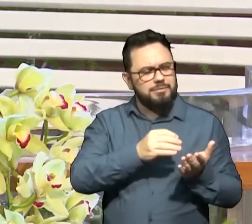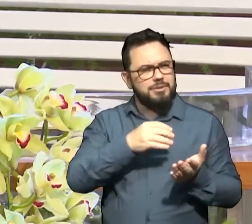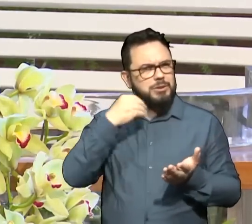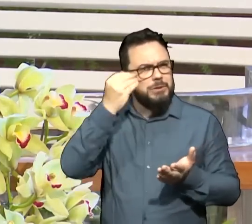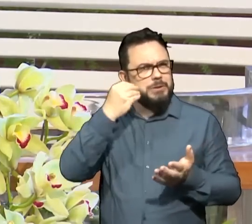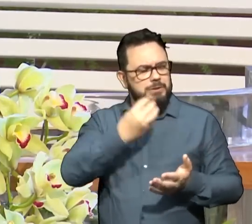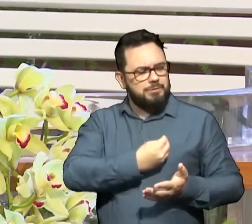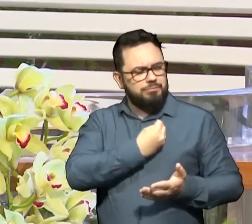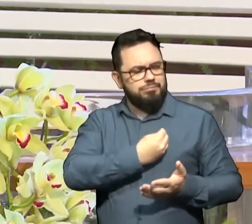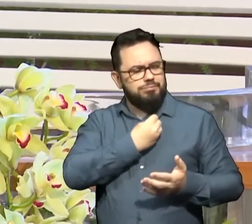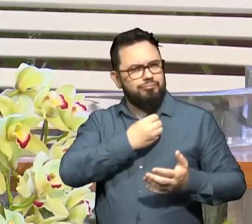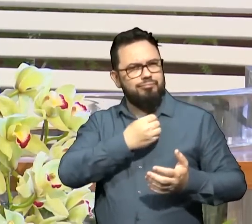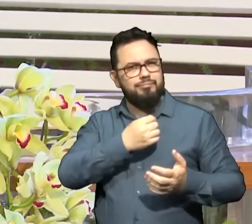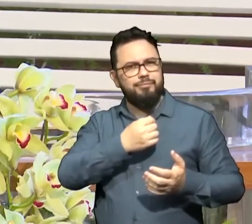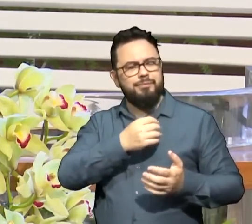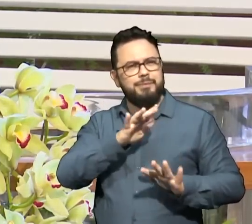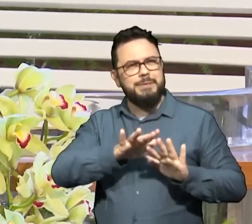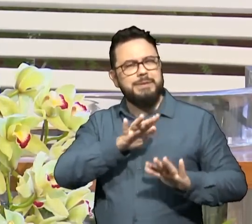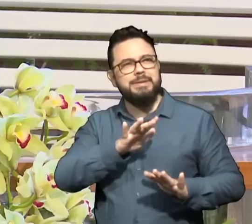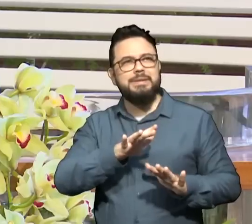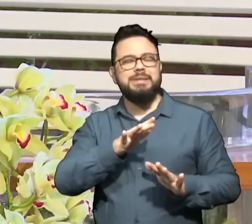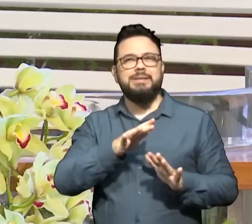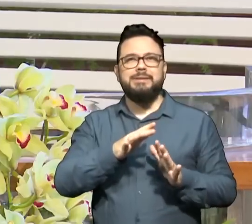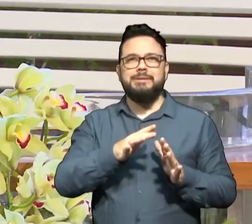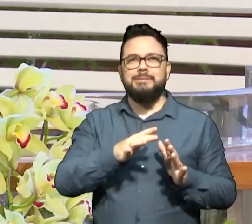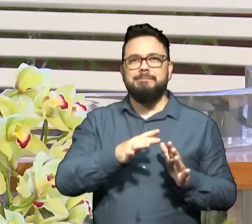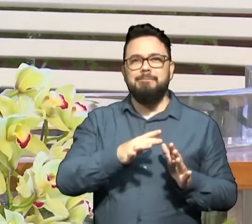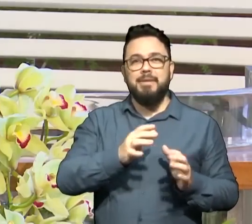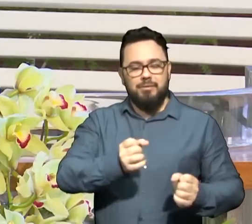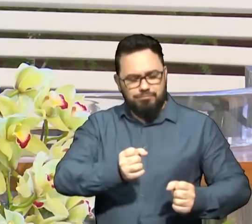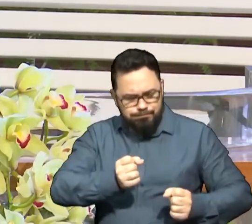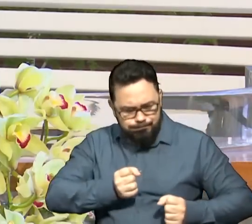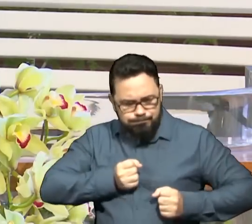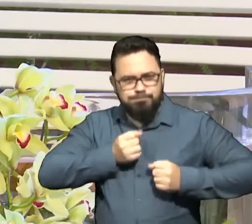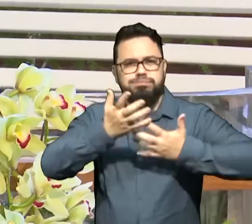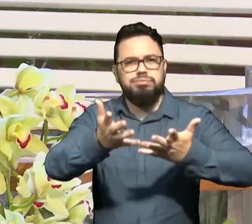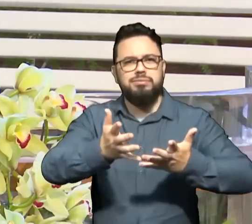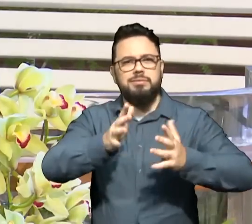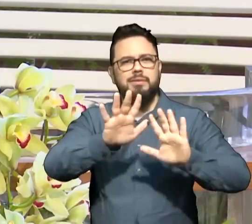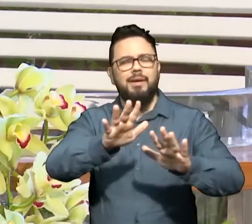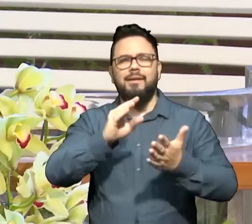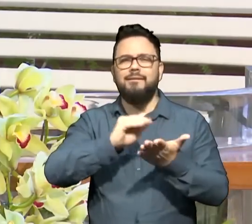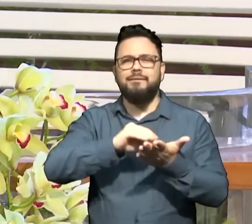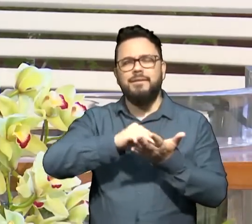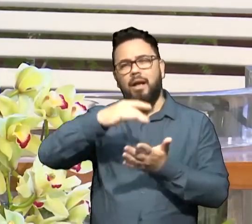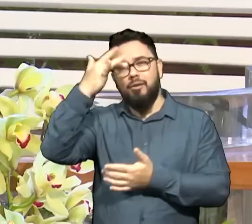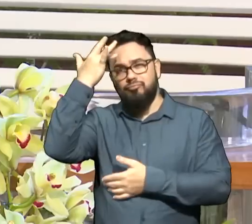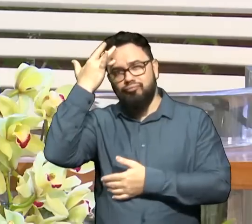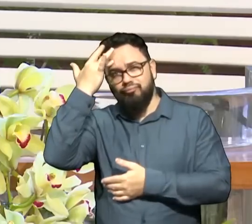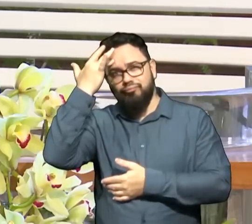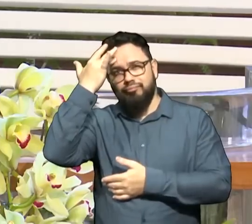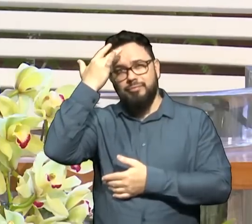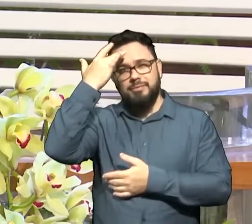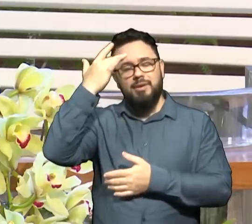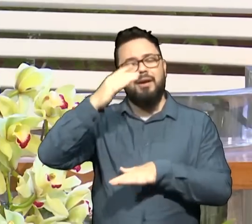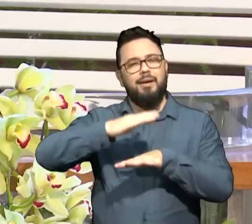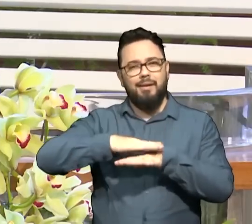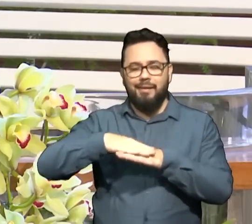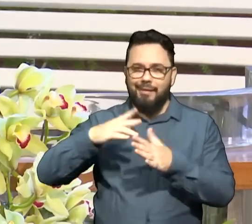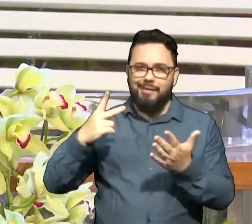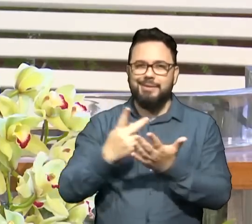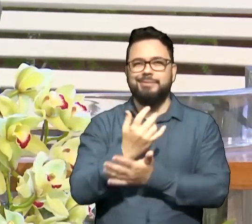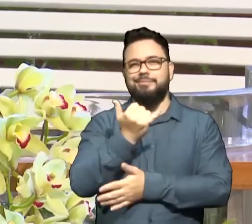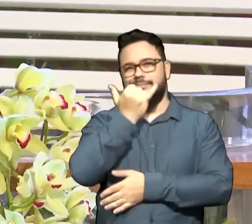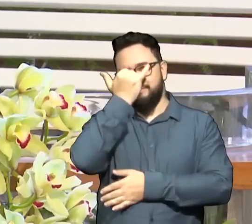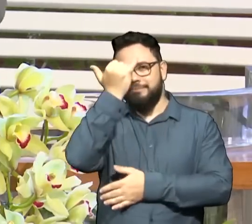você às vezes vai ter o entusiasmo mas por não ter a maturidade vai acabar dando as mãos pelos pés quer